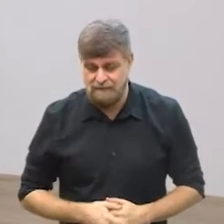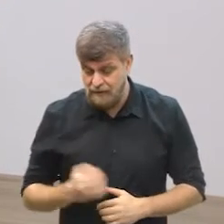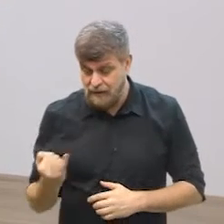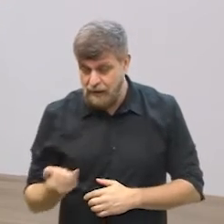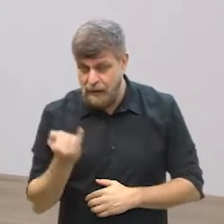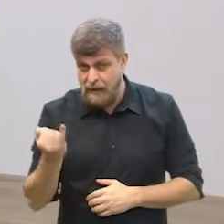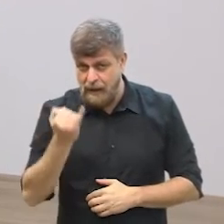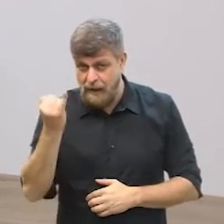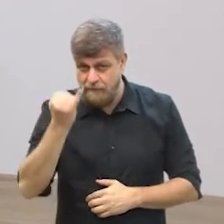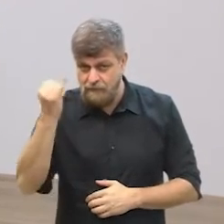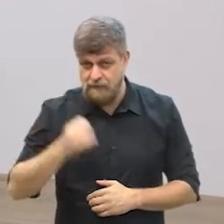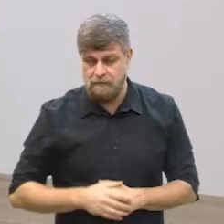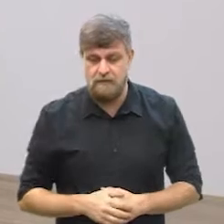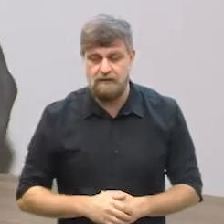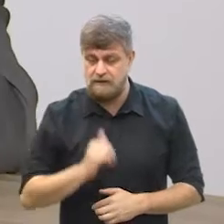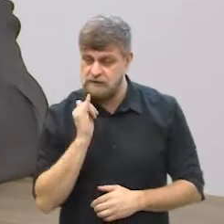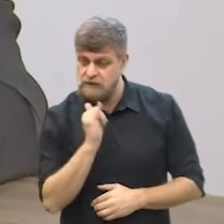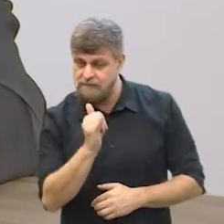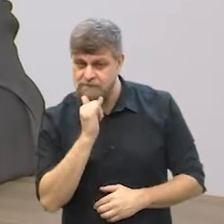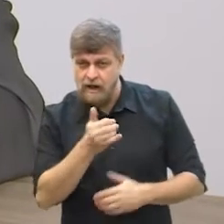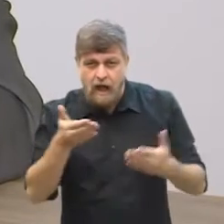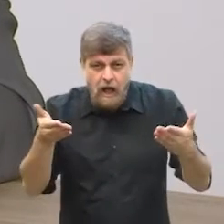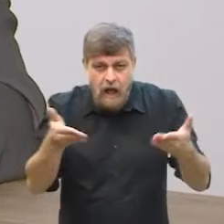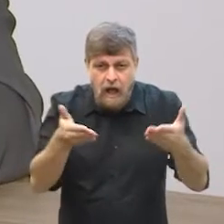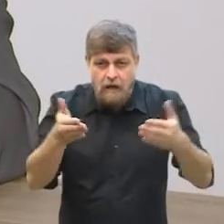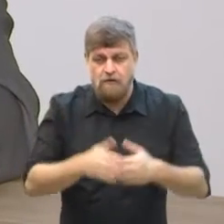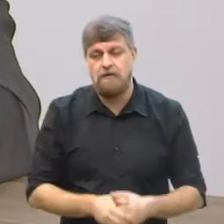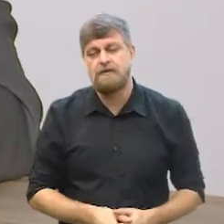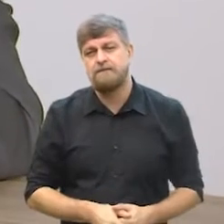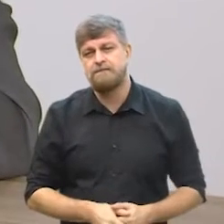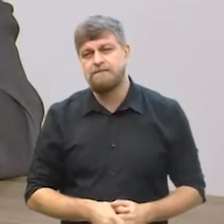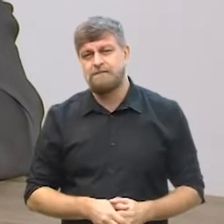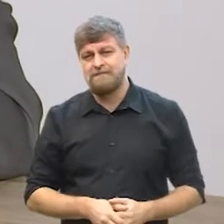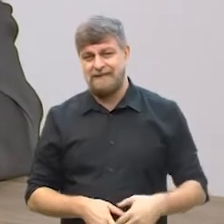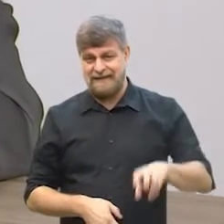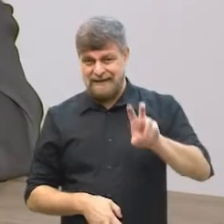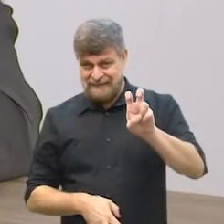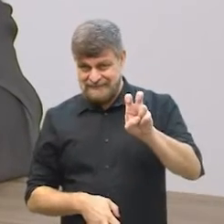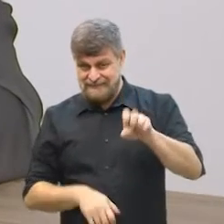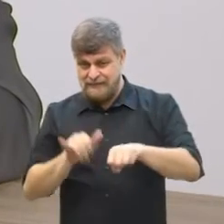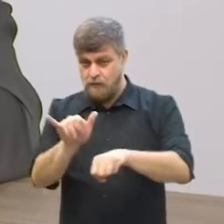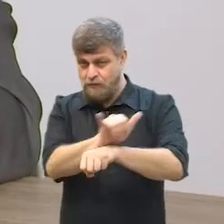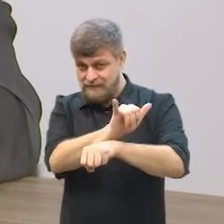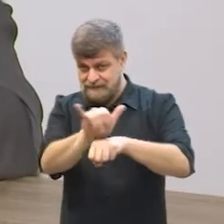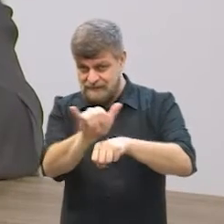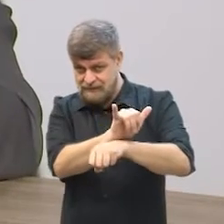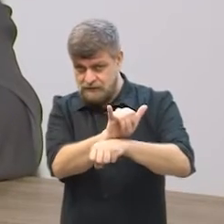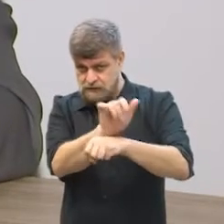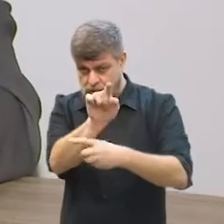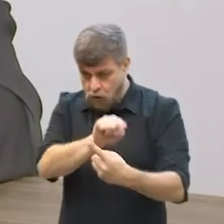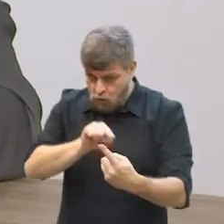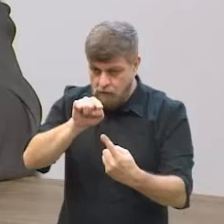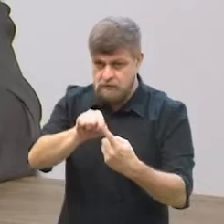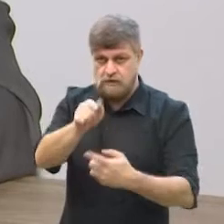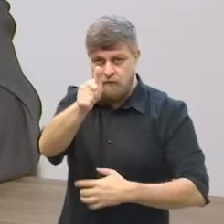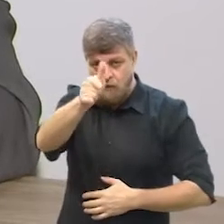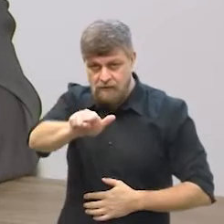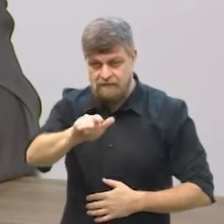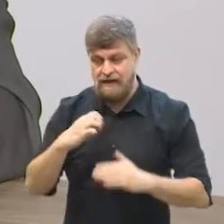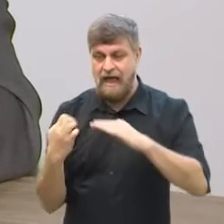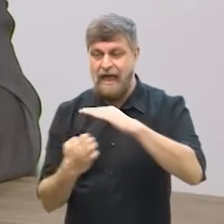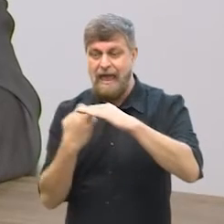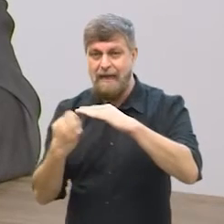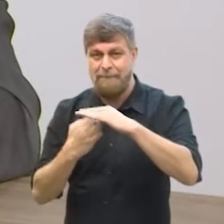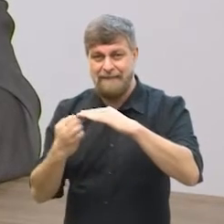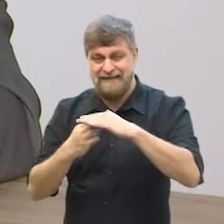ponto muito importante que você destacou agora, que eu gostaria de frisar nesses 5 passos, é que ele serve, mais uma vez, para o